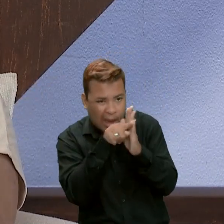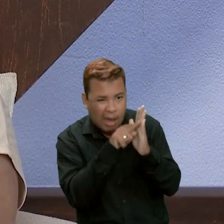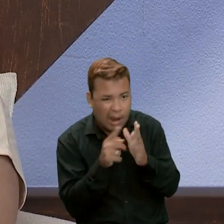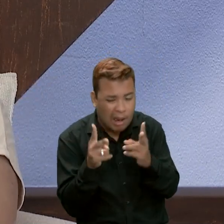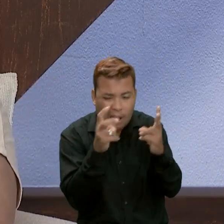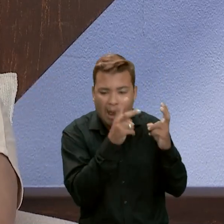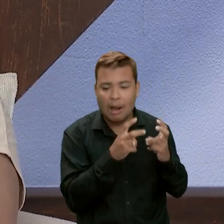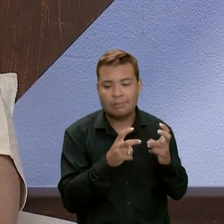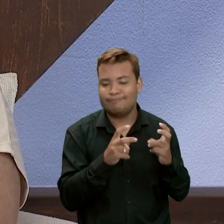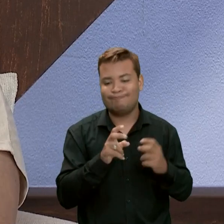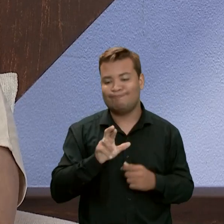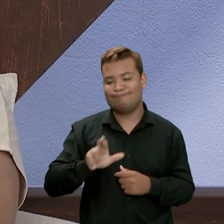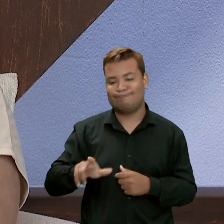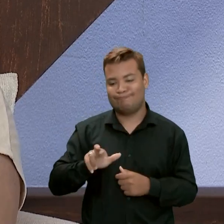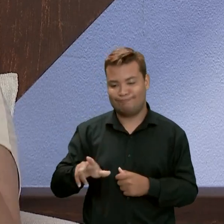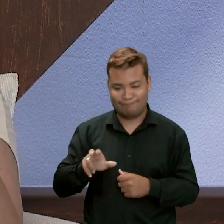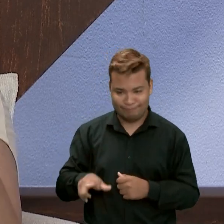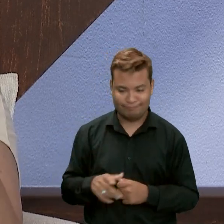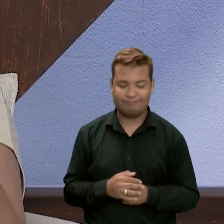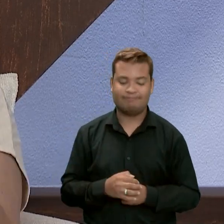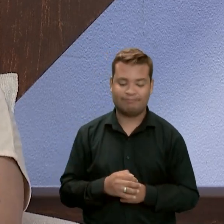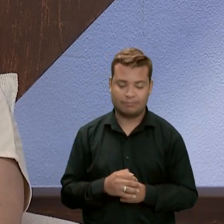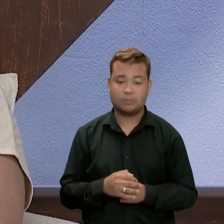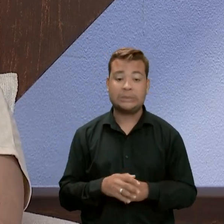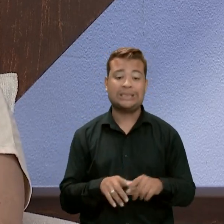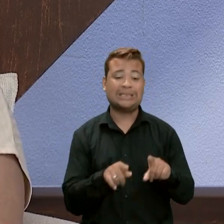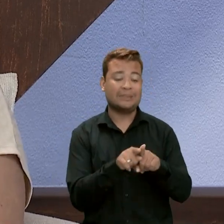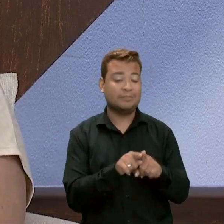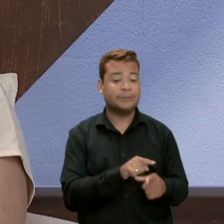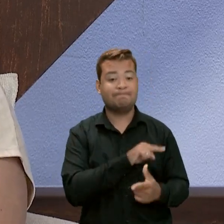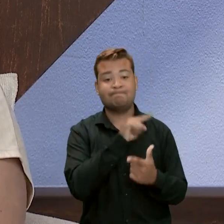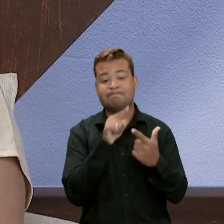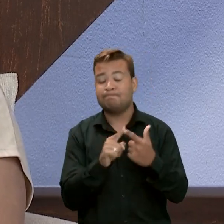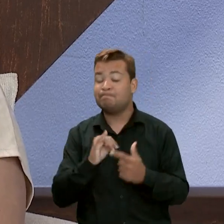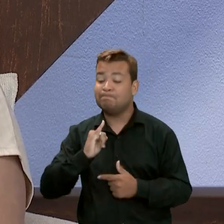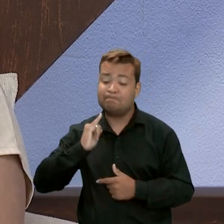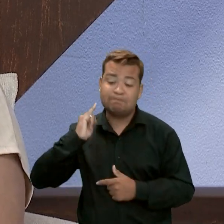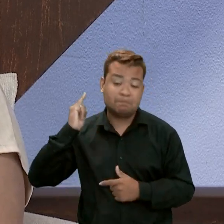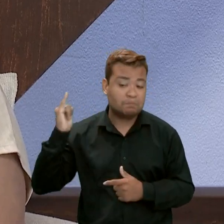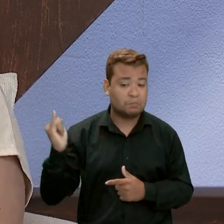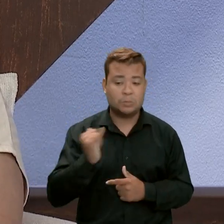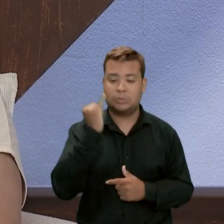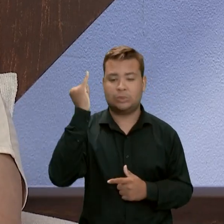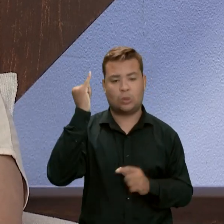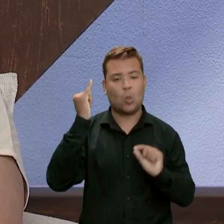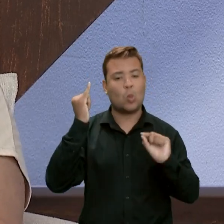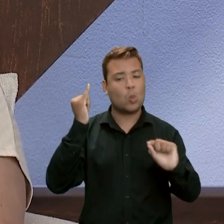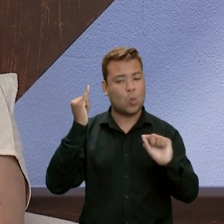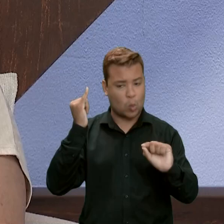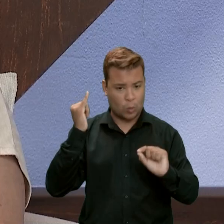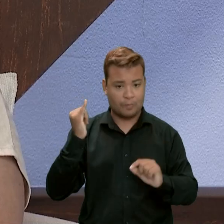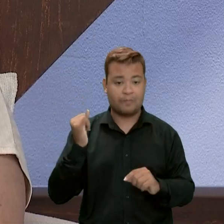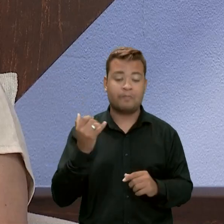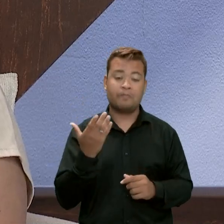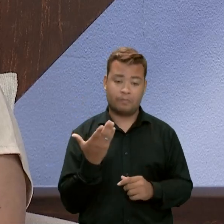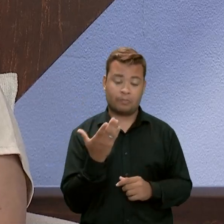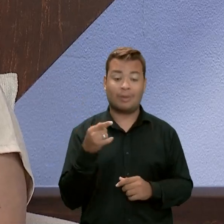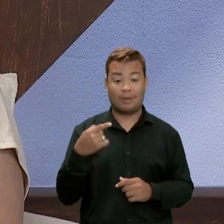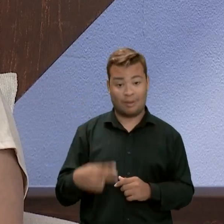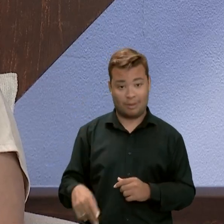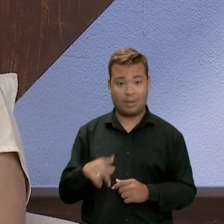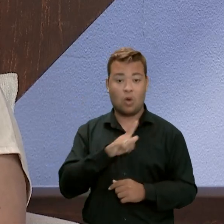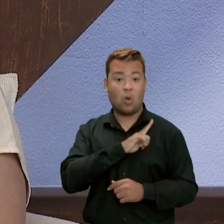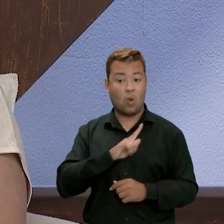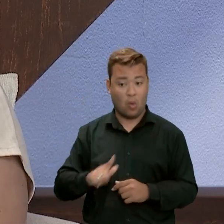interferem nessas correntes. E outra coisa importante também é que o estado de Goiás, eles